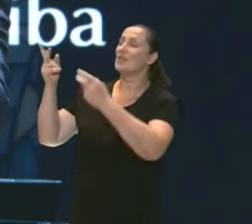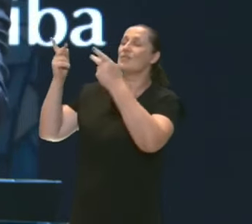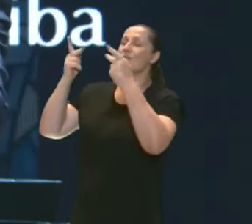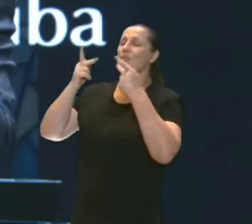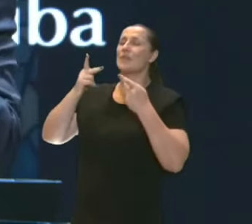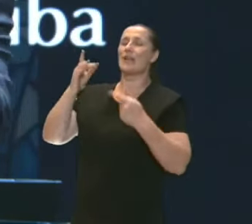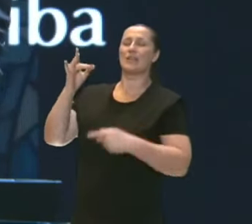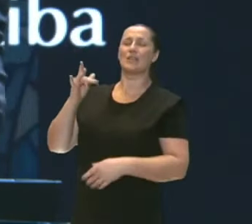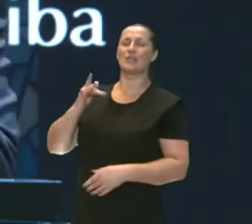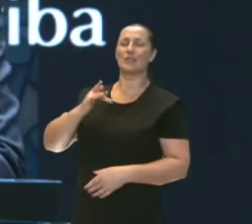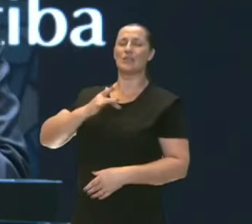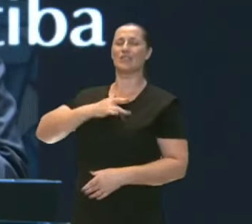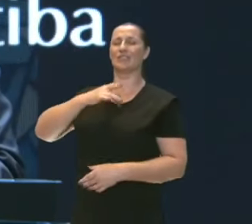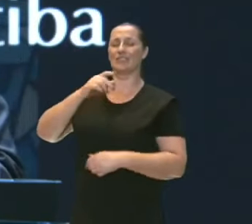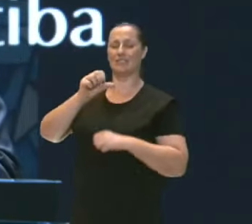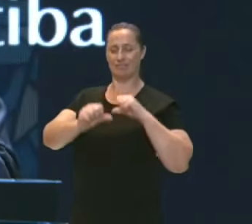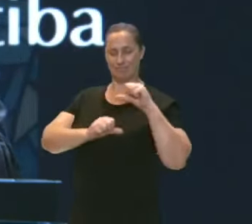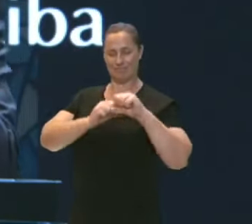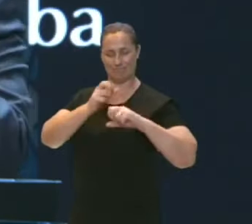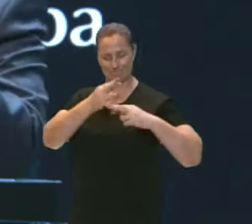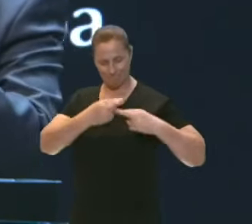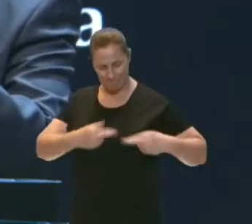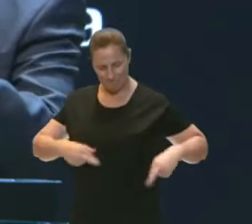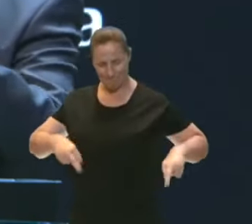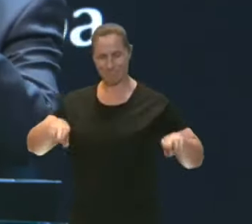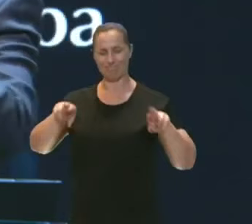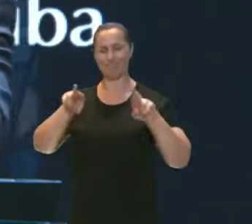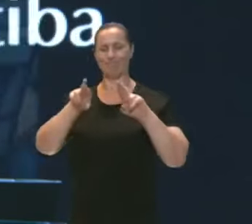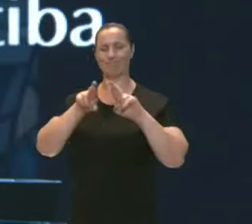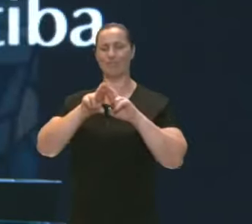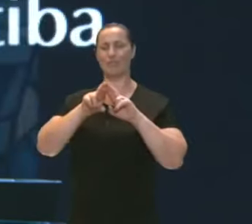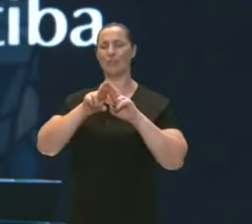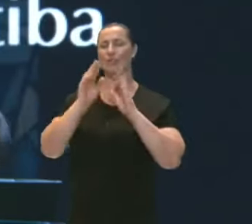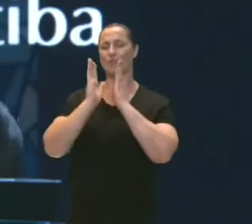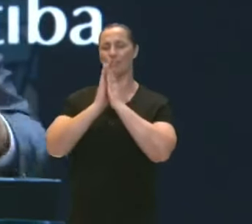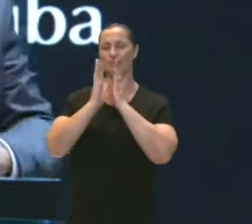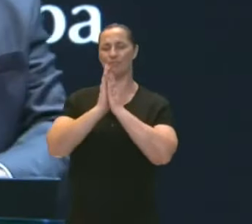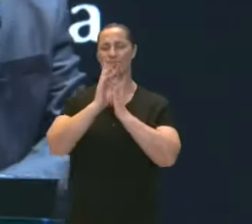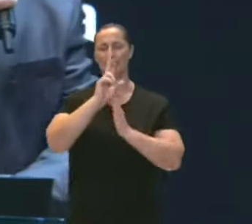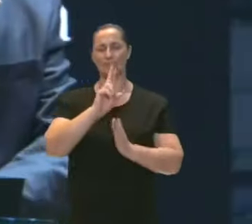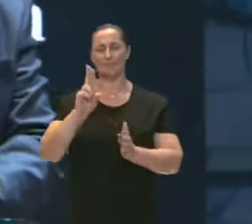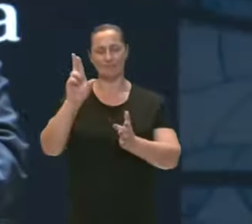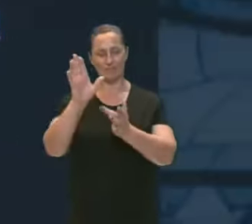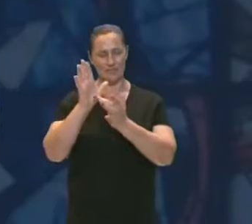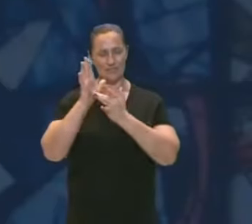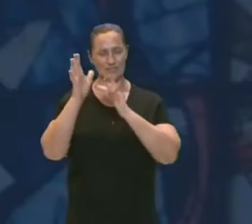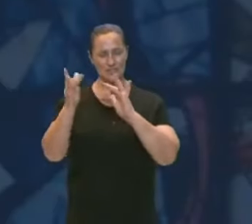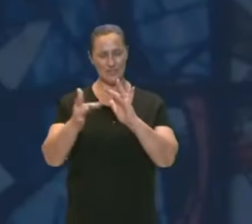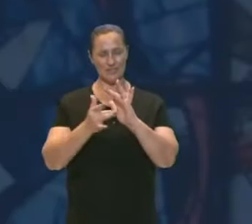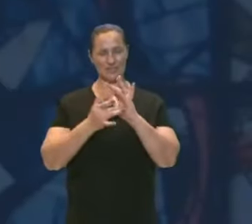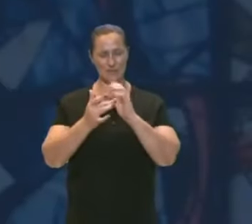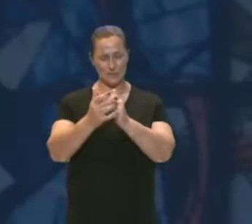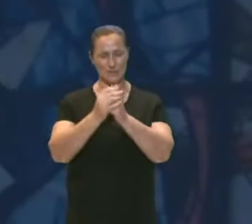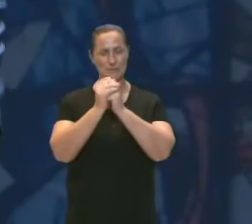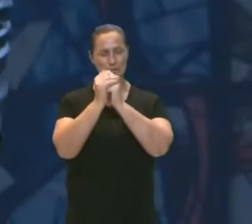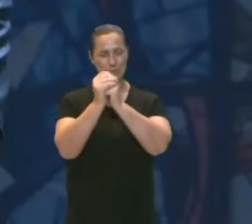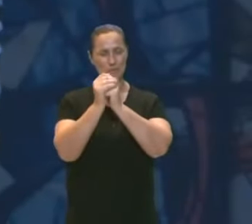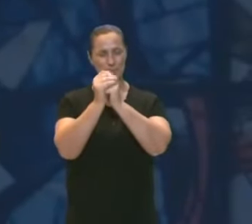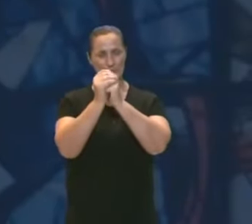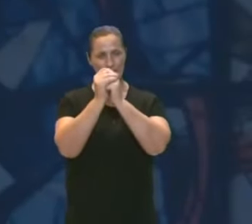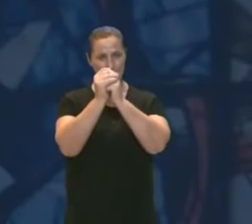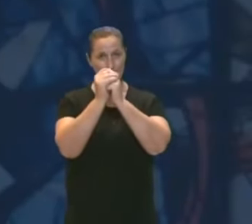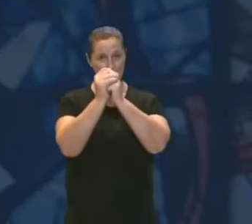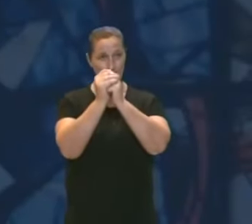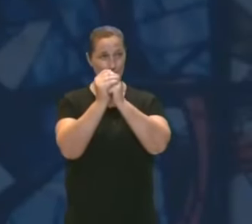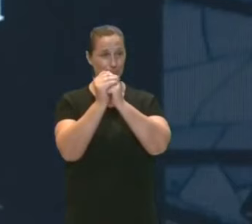nos toca, nos transforma. Oramos em nome de Jesus. Amém,